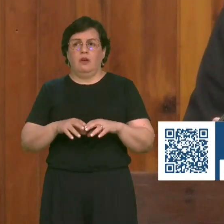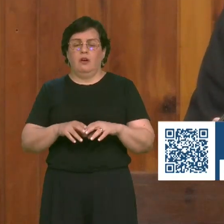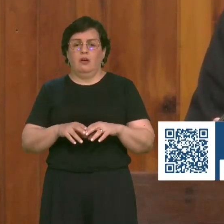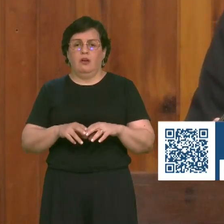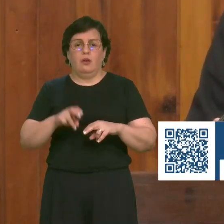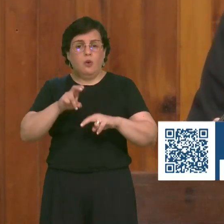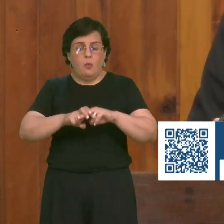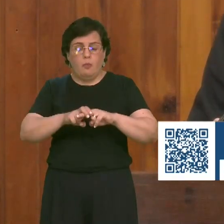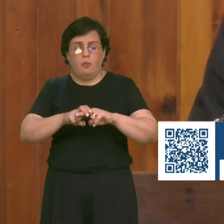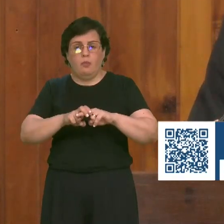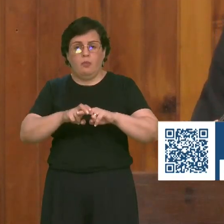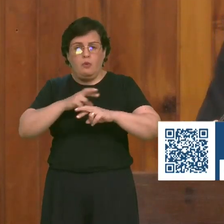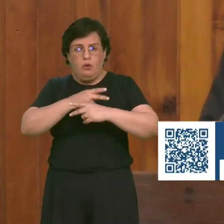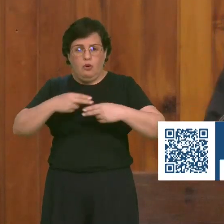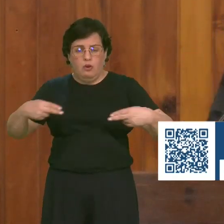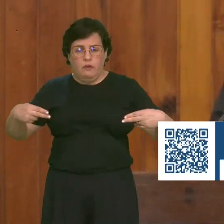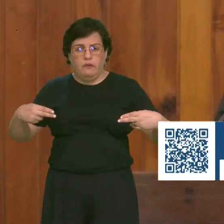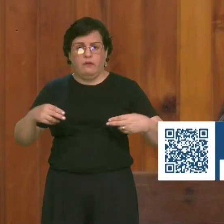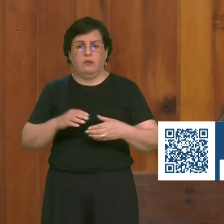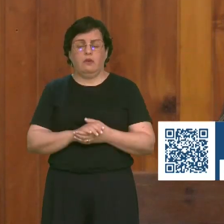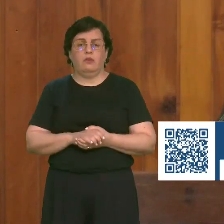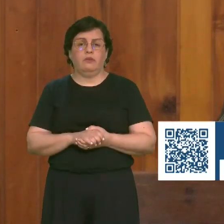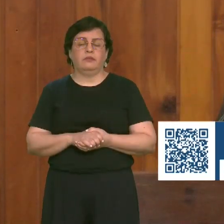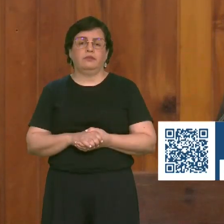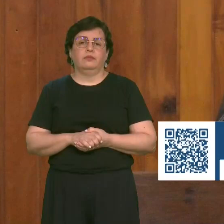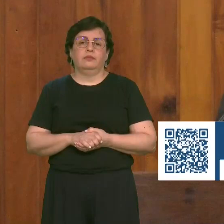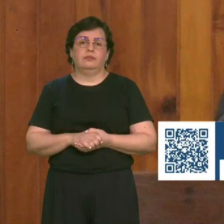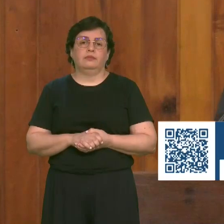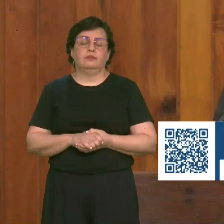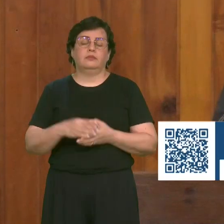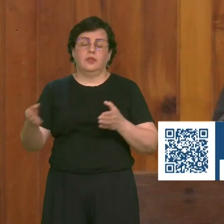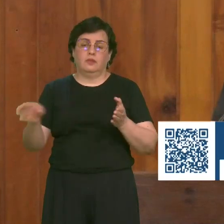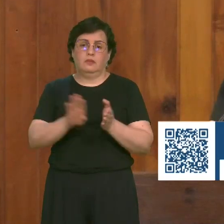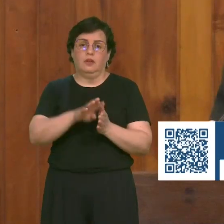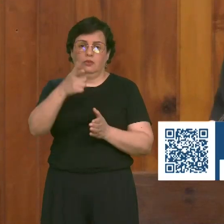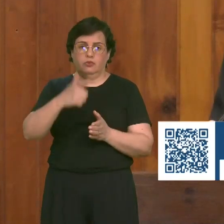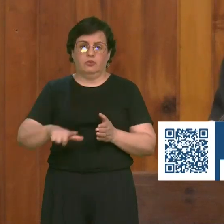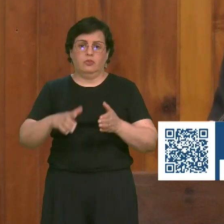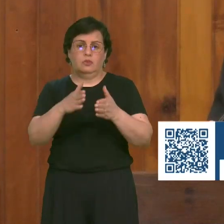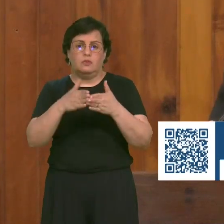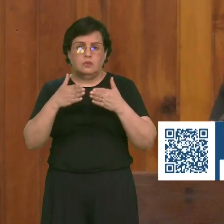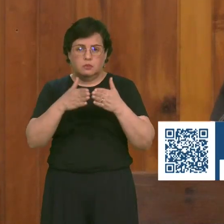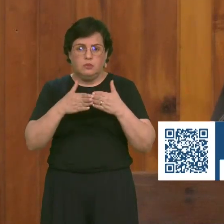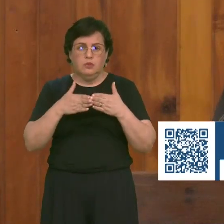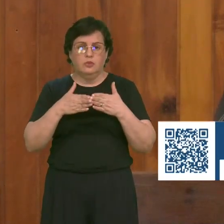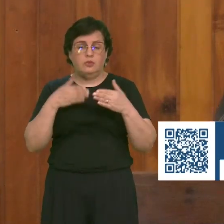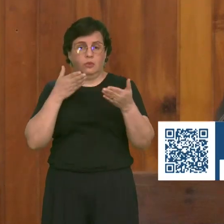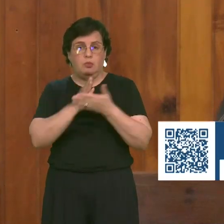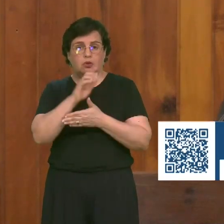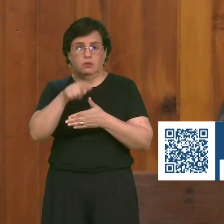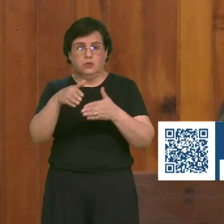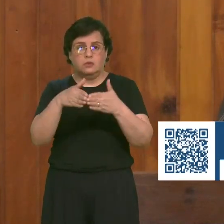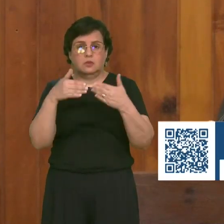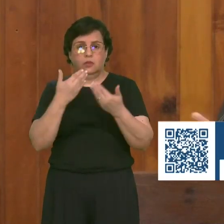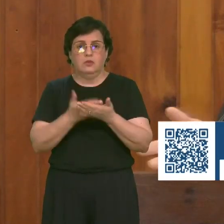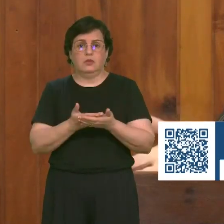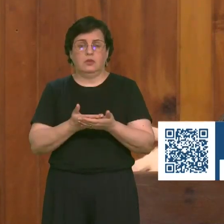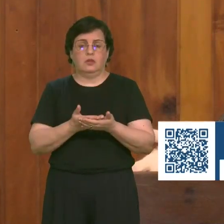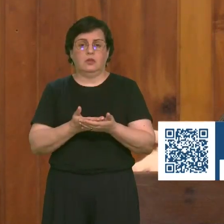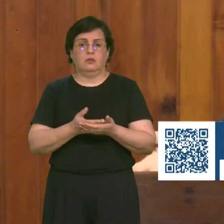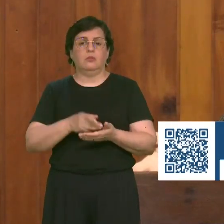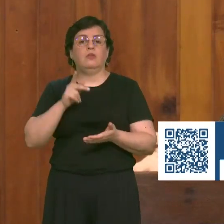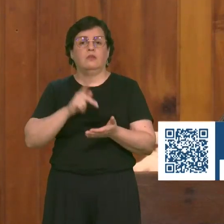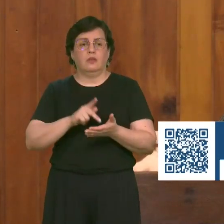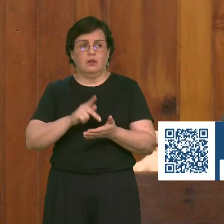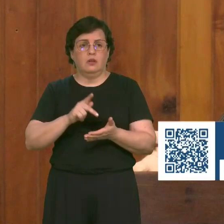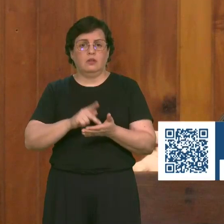acomodar melhor a população então eu venho Presidente mais uma vez solicitar a aprovação desse requerimento e que